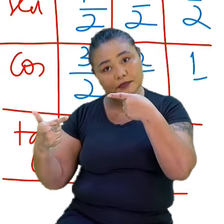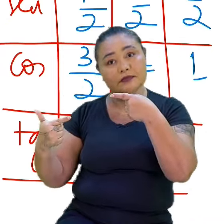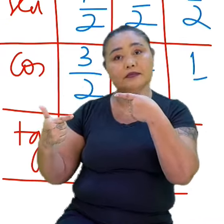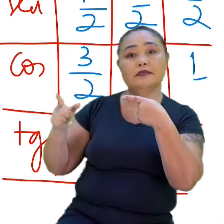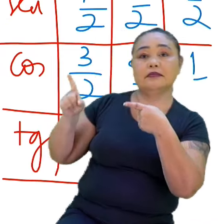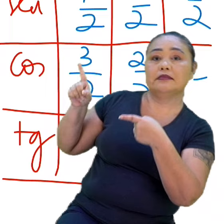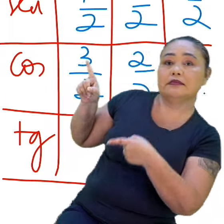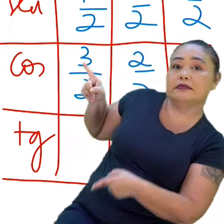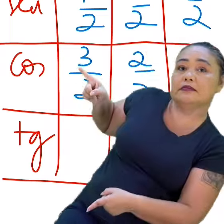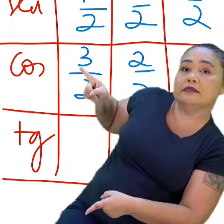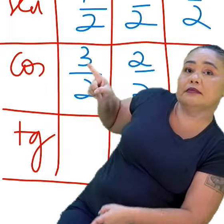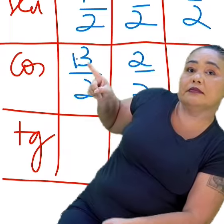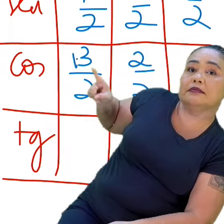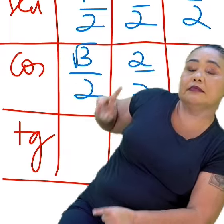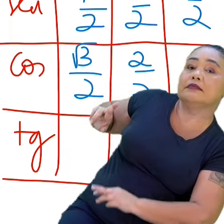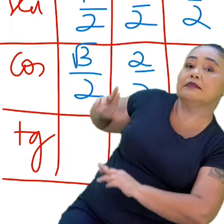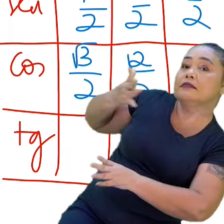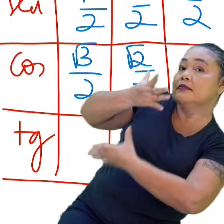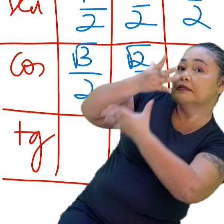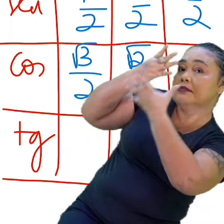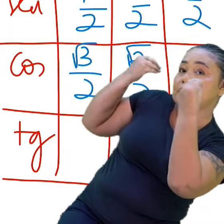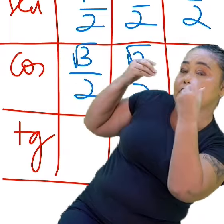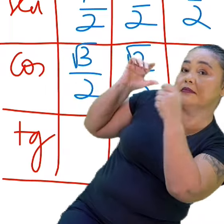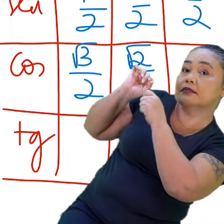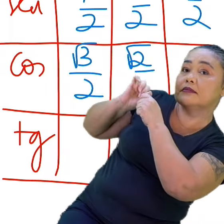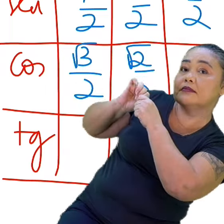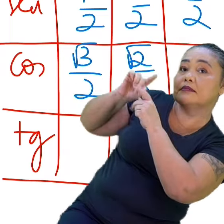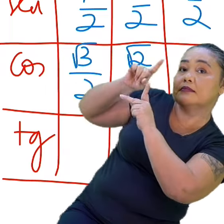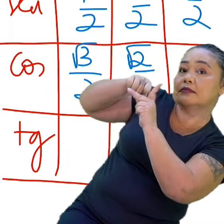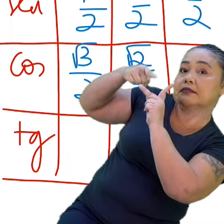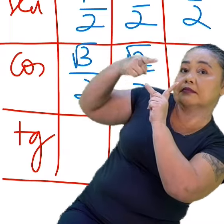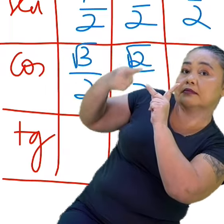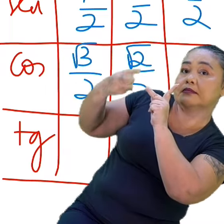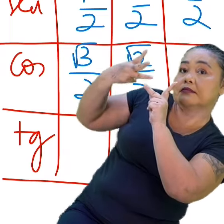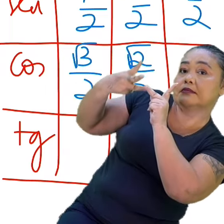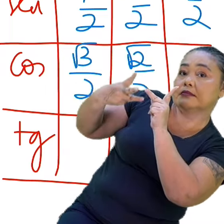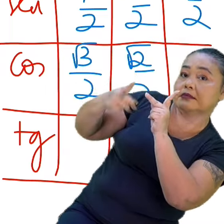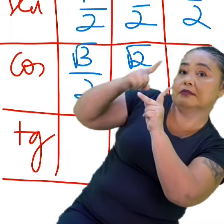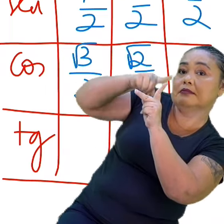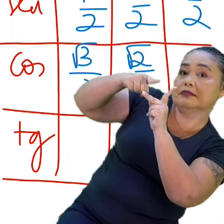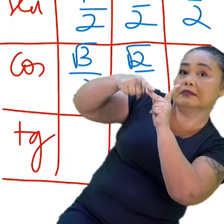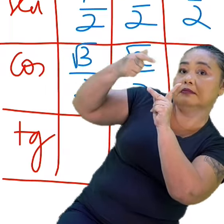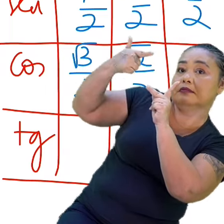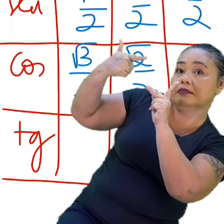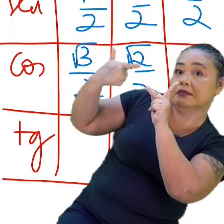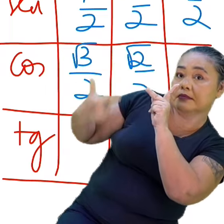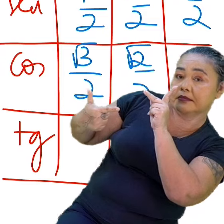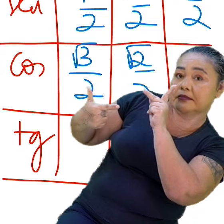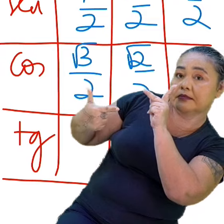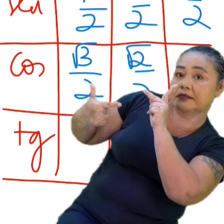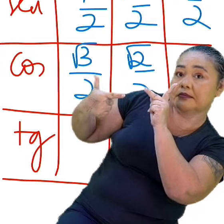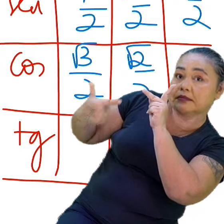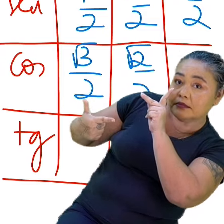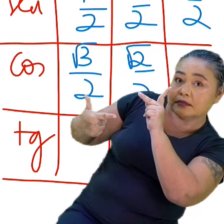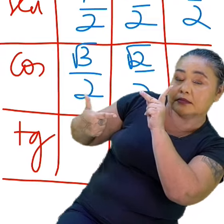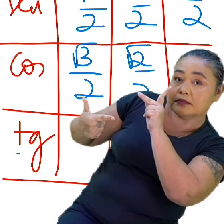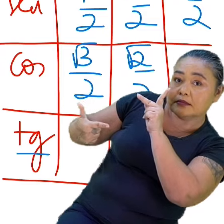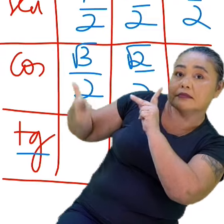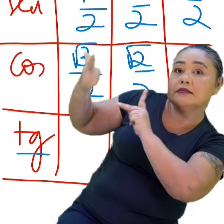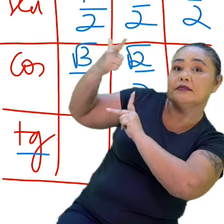dois não esqueça da raiz no três e no dois